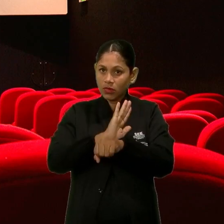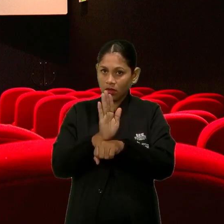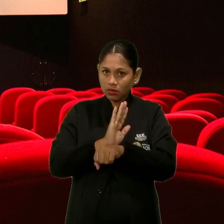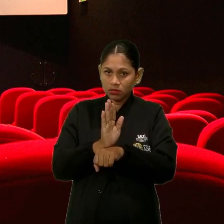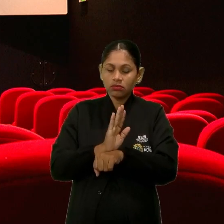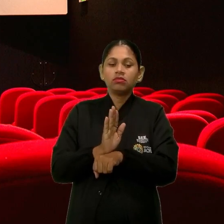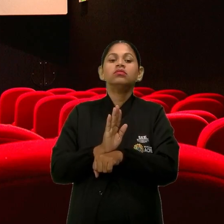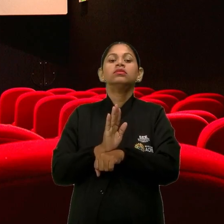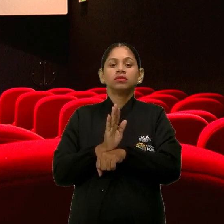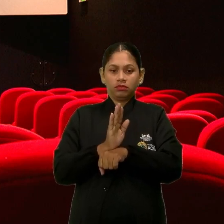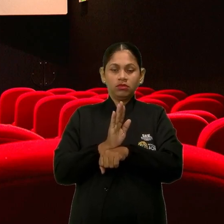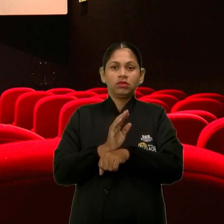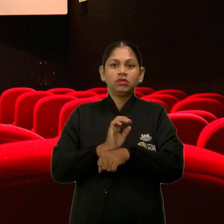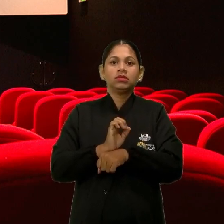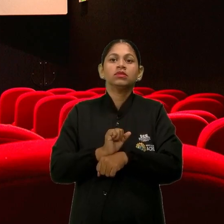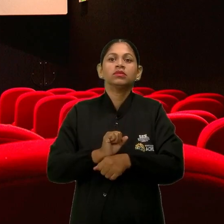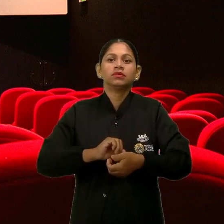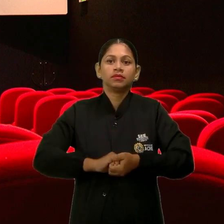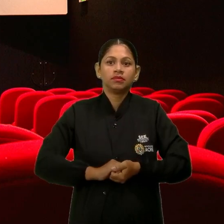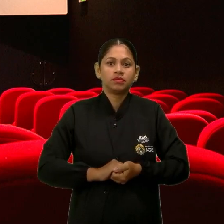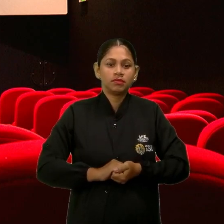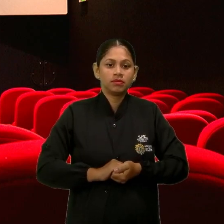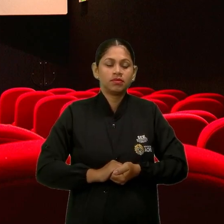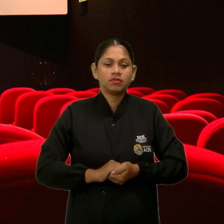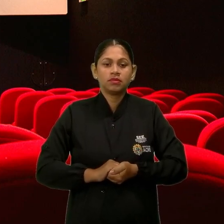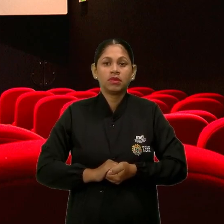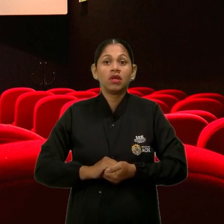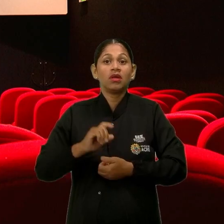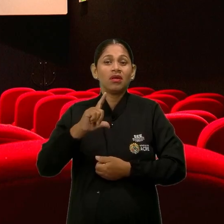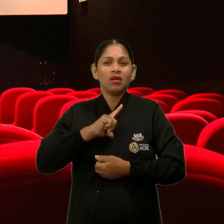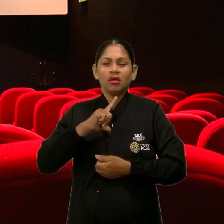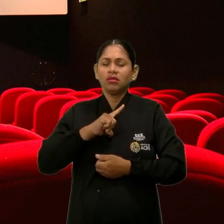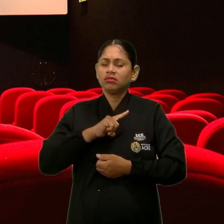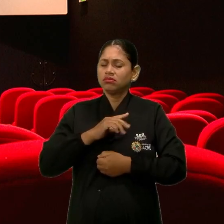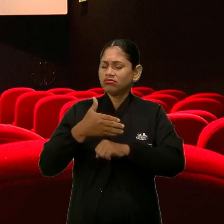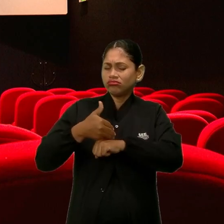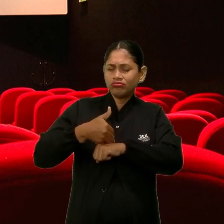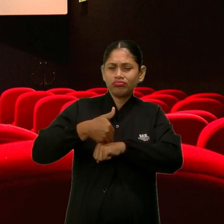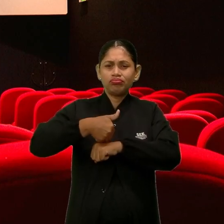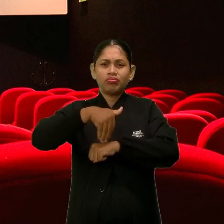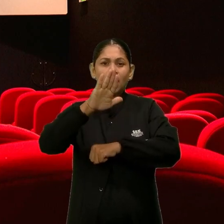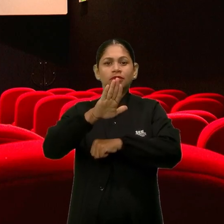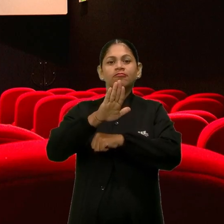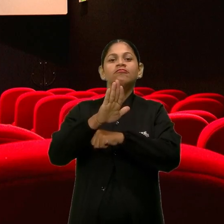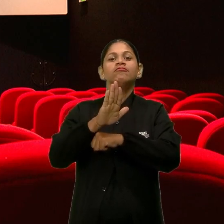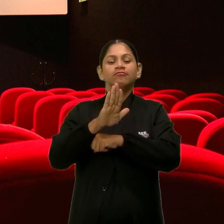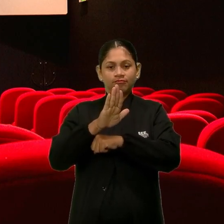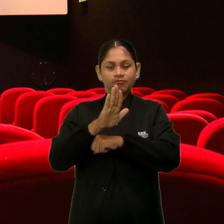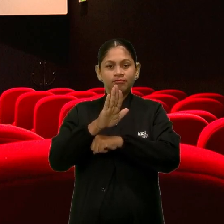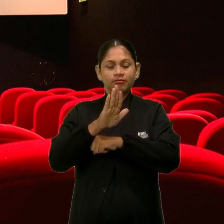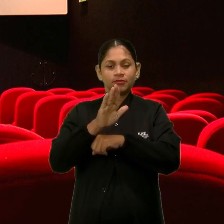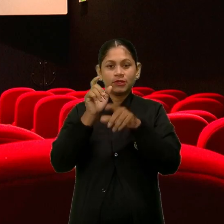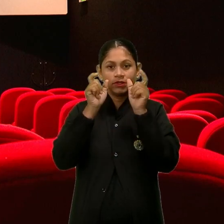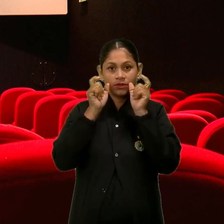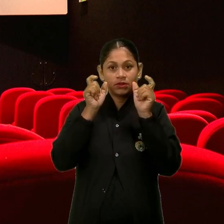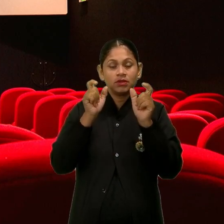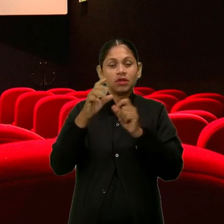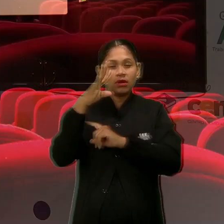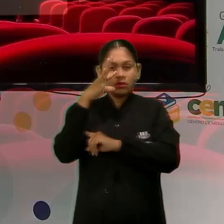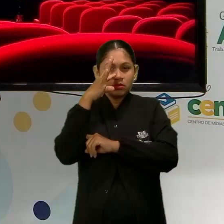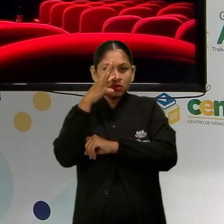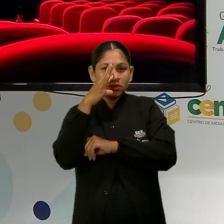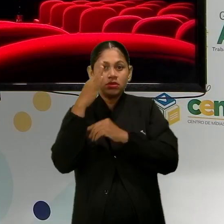os musicais, os gangster, e a gente tem muito mais para ver hoje no cinema do